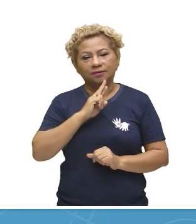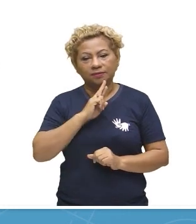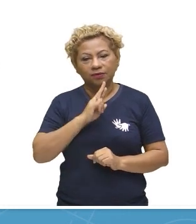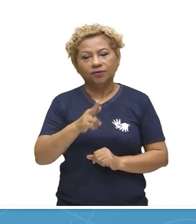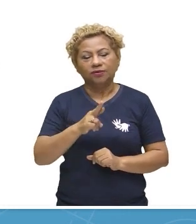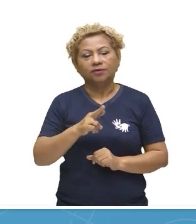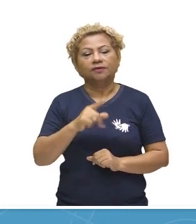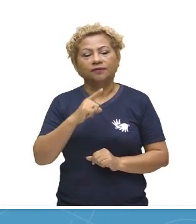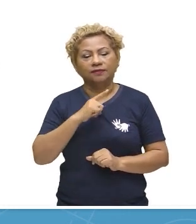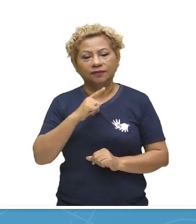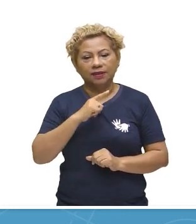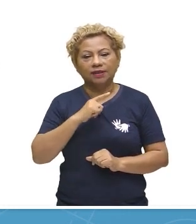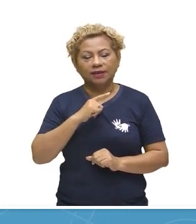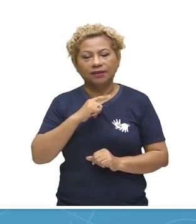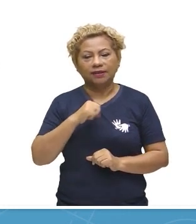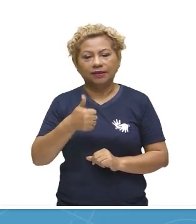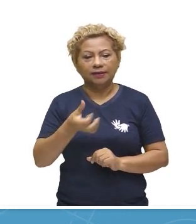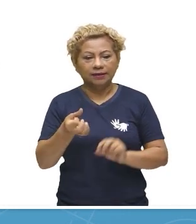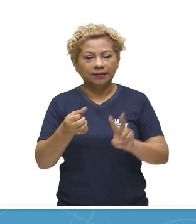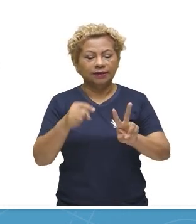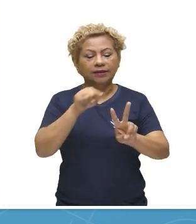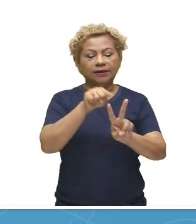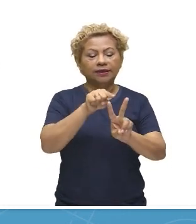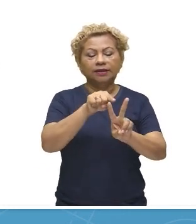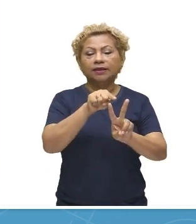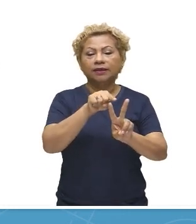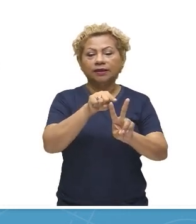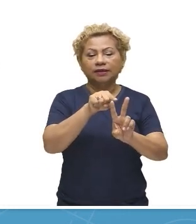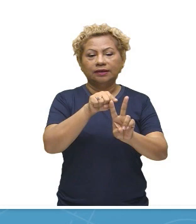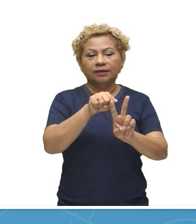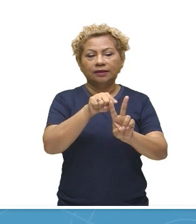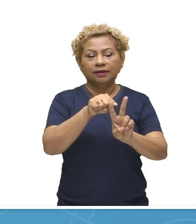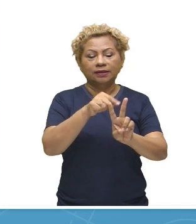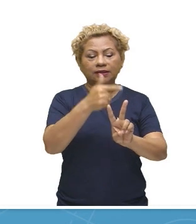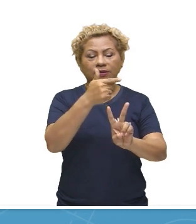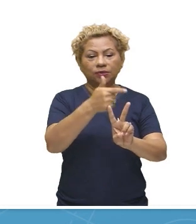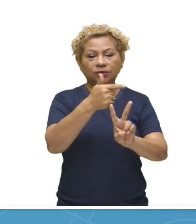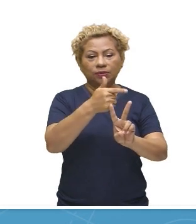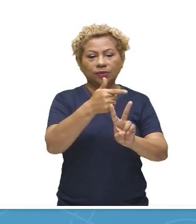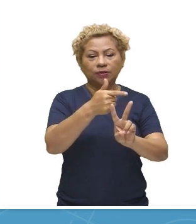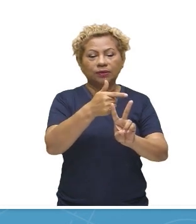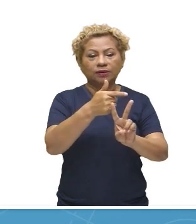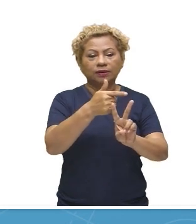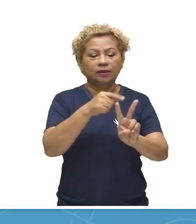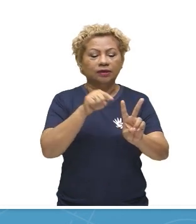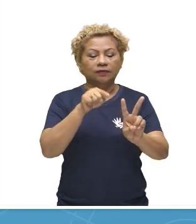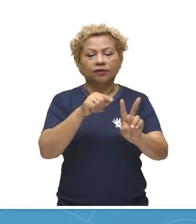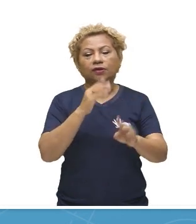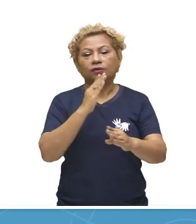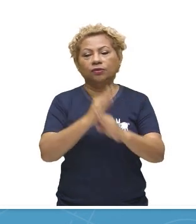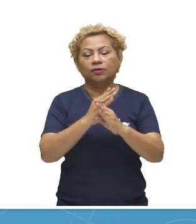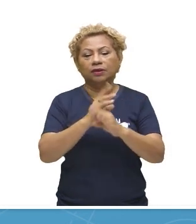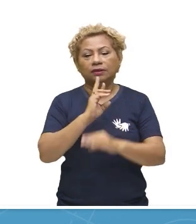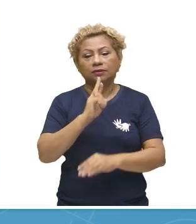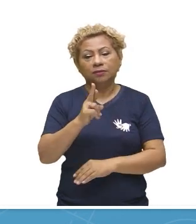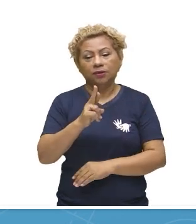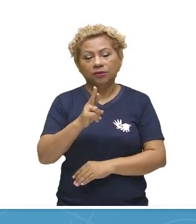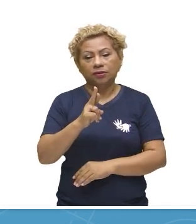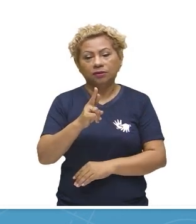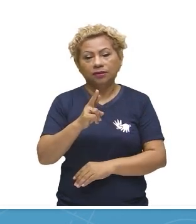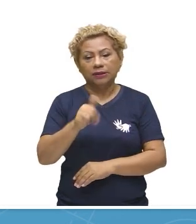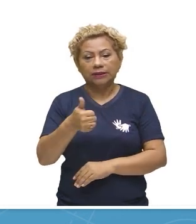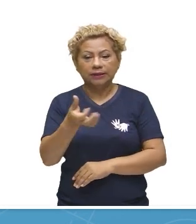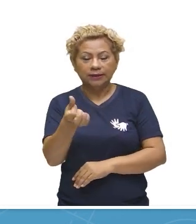esse índice? 2, né? Se é quadrado, eu vou encontrar o radicando, né? Ou seja, eu tenho que